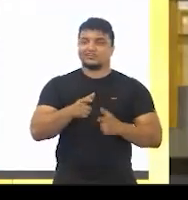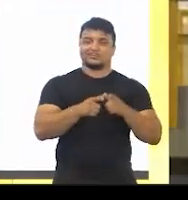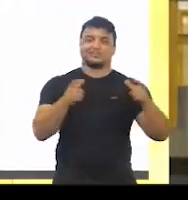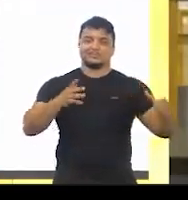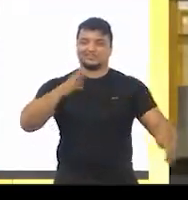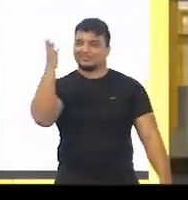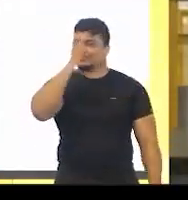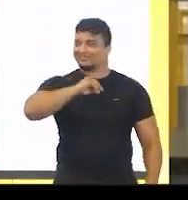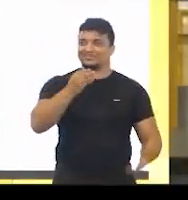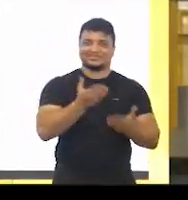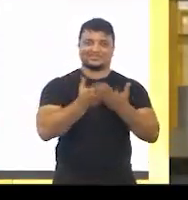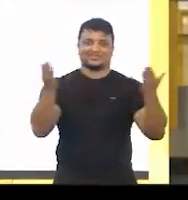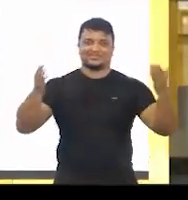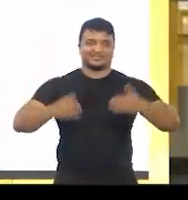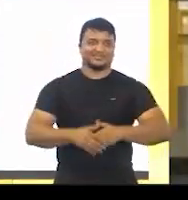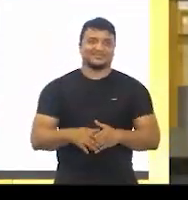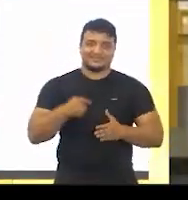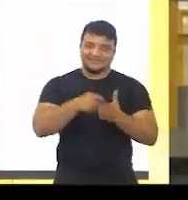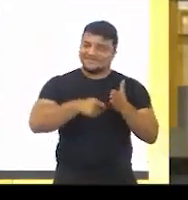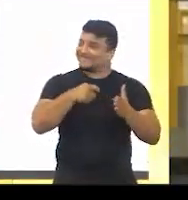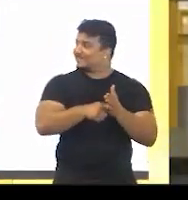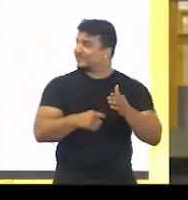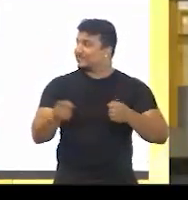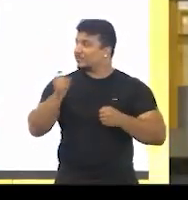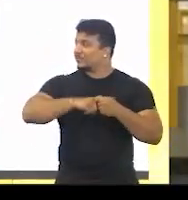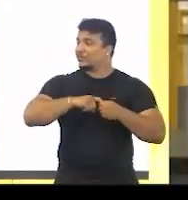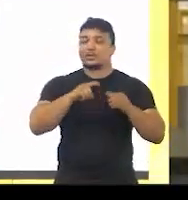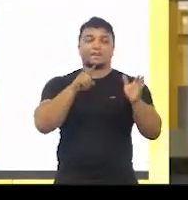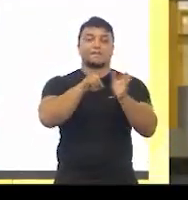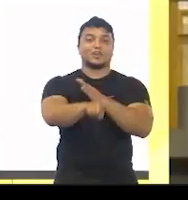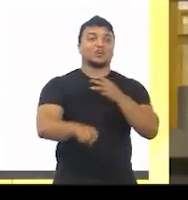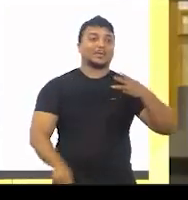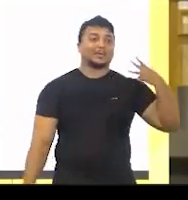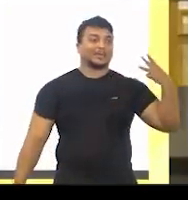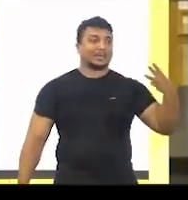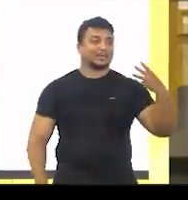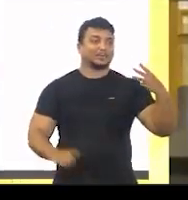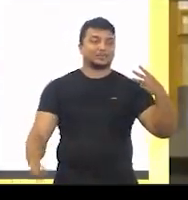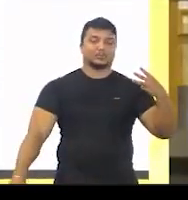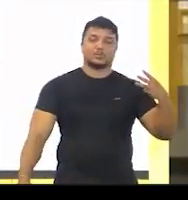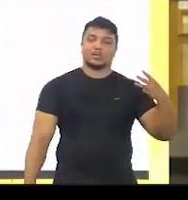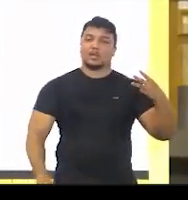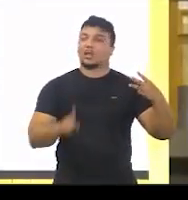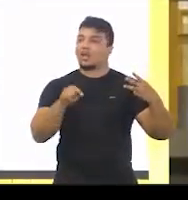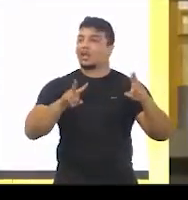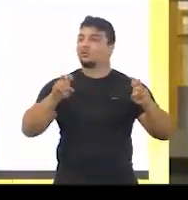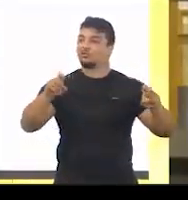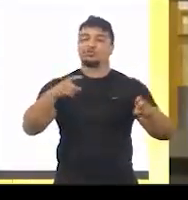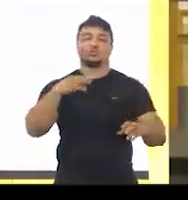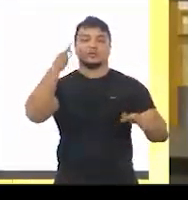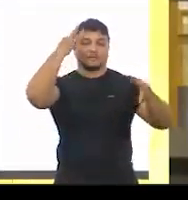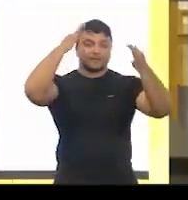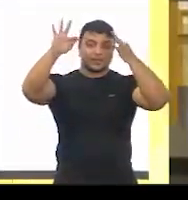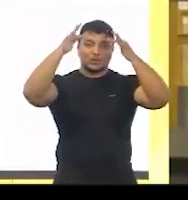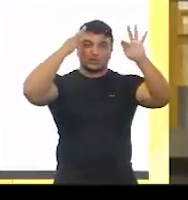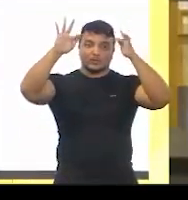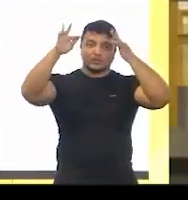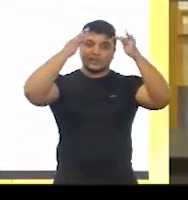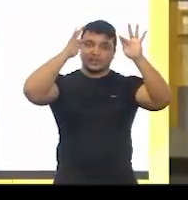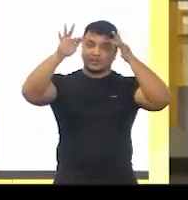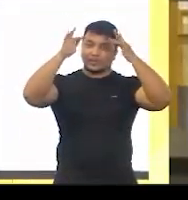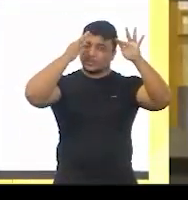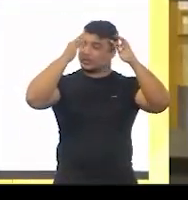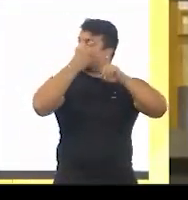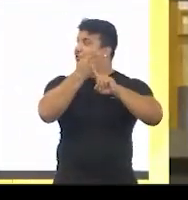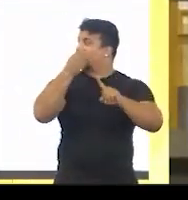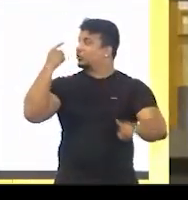não? Vai lá. Ô, beleza. Eu vou voltar lá para a questão 3, para seguir a última de filosofia antiga.